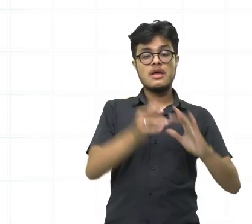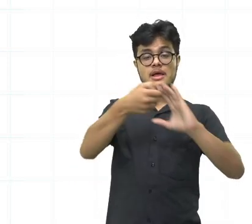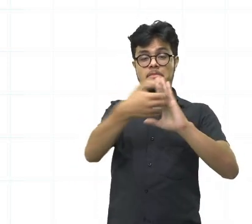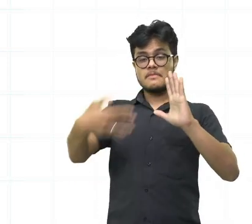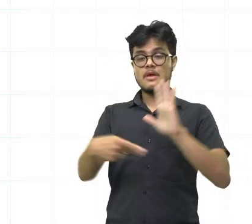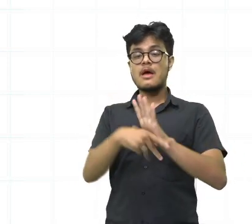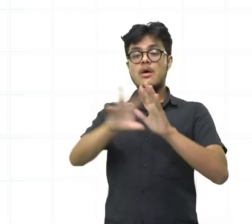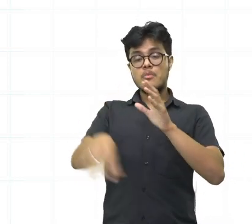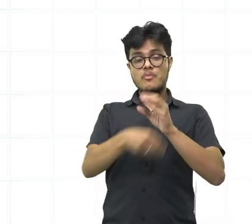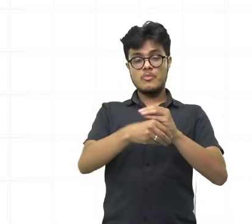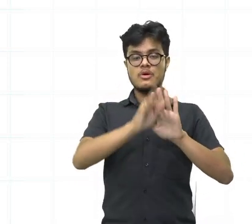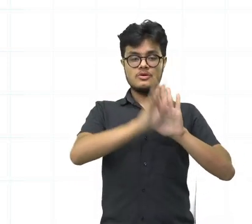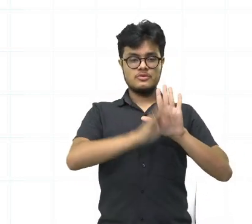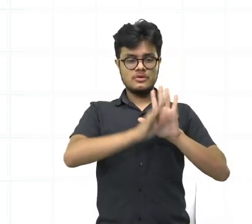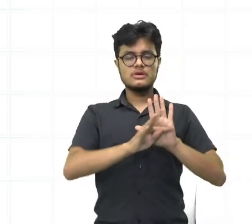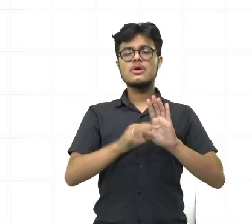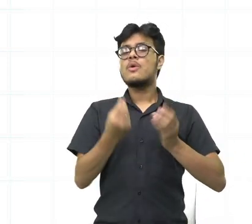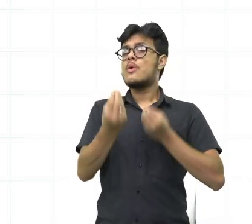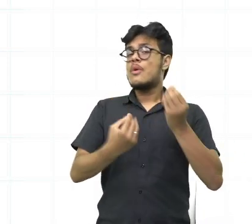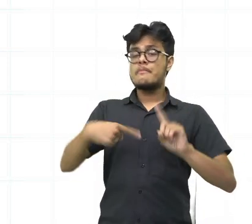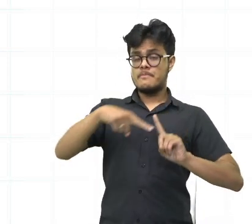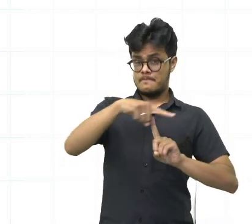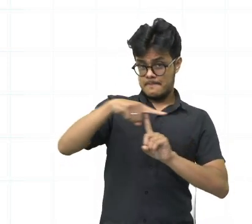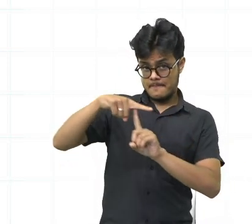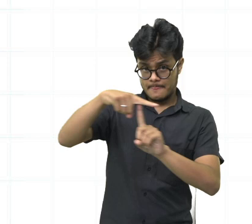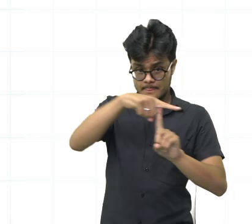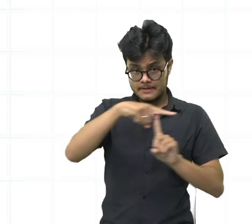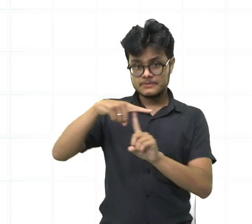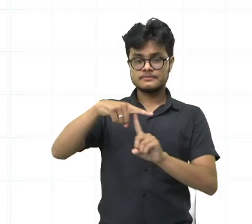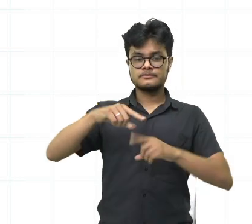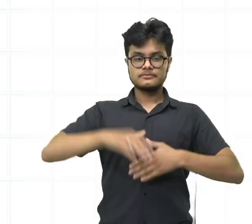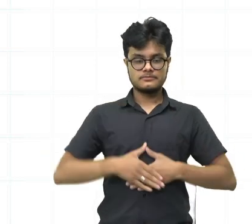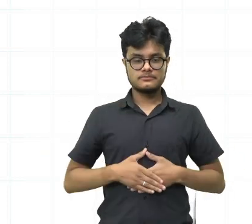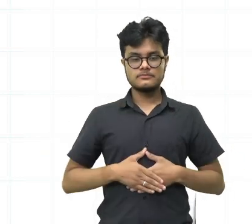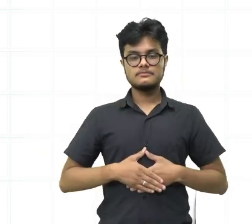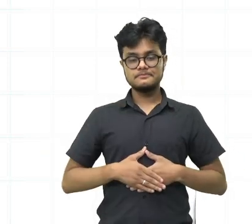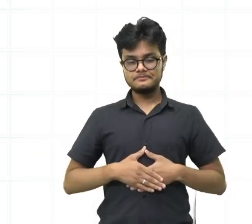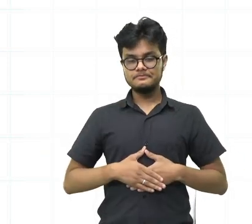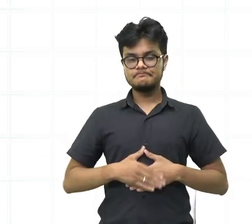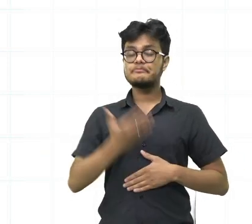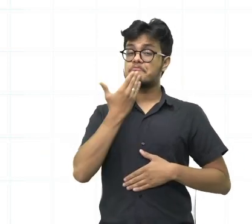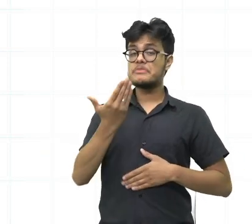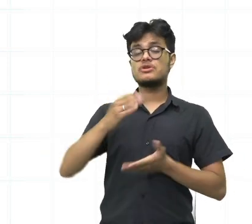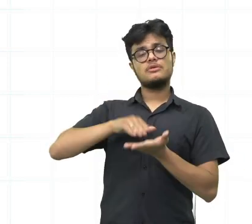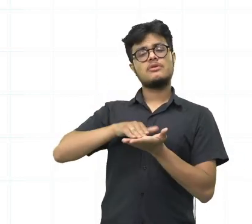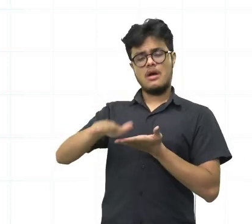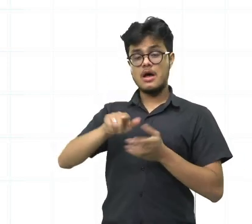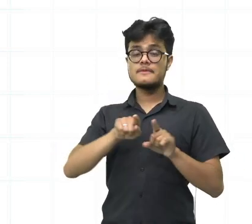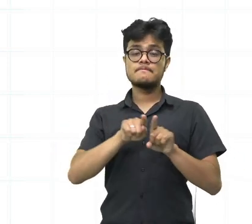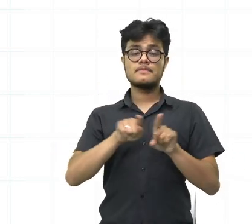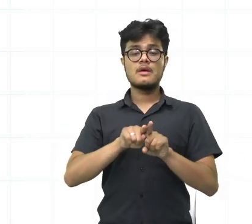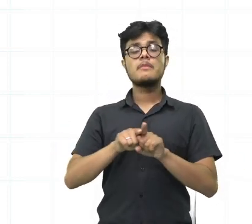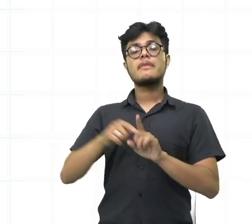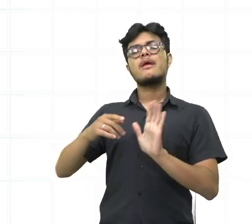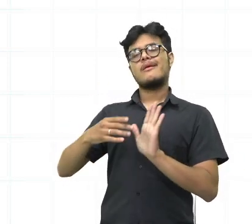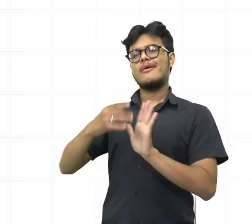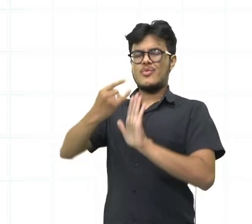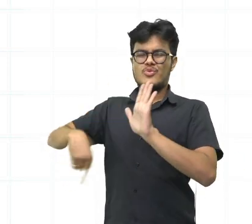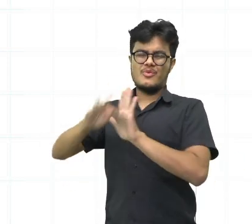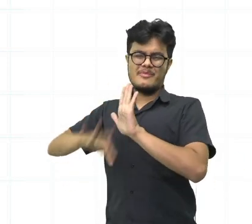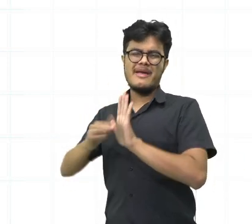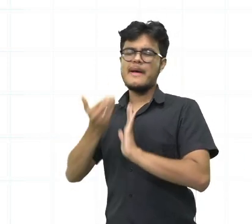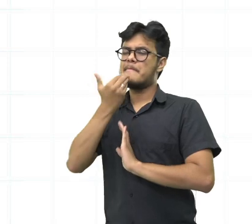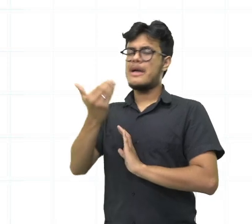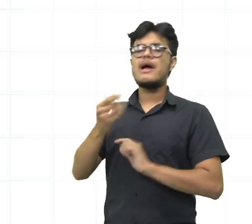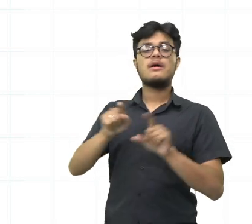características composicionais e estilísticas dos gêneros, carta de solicitação, carta de reclamação,